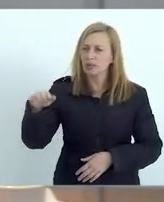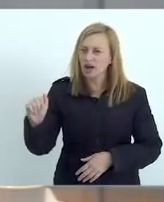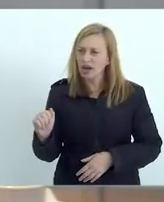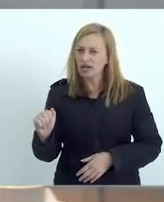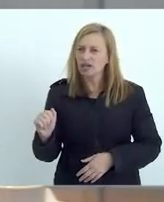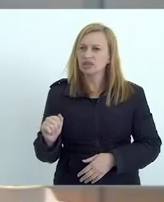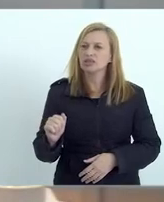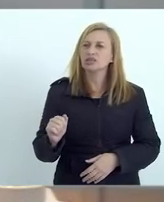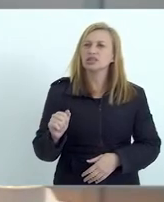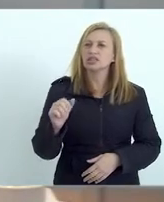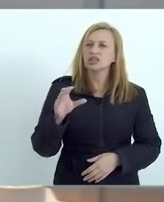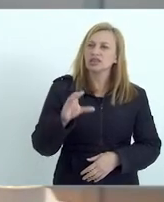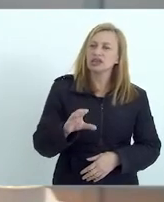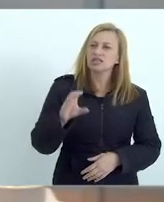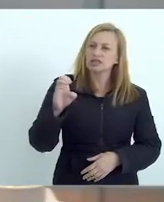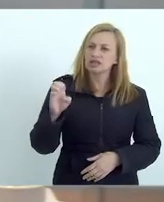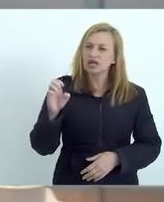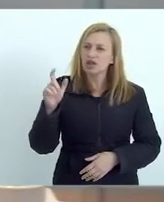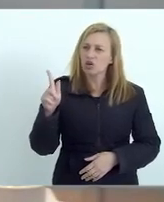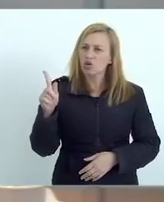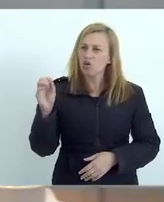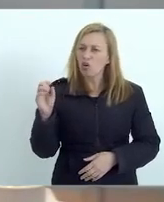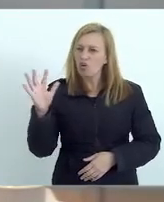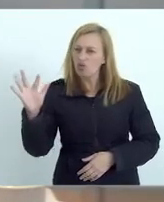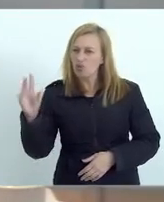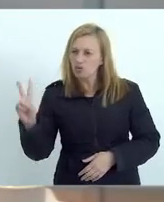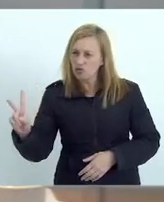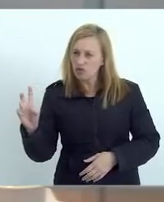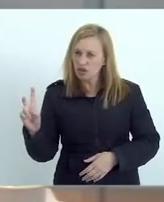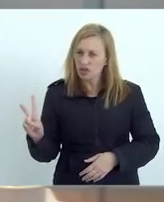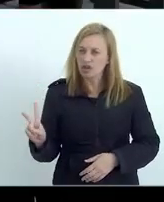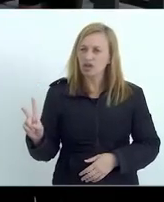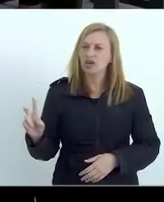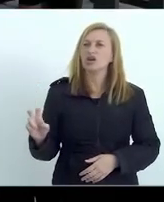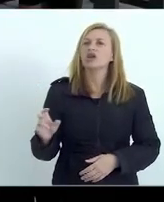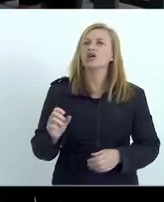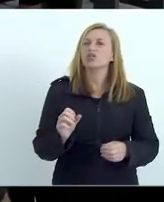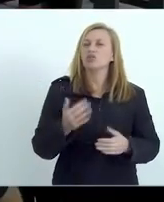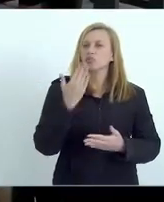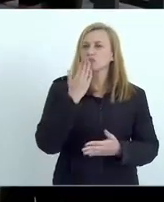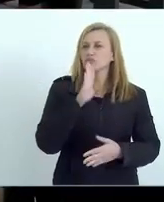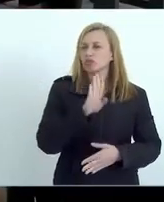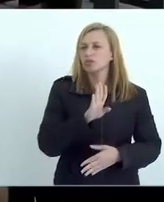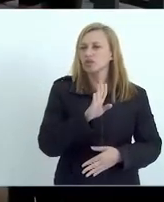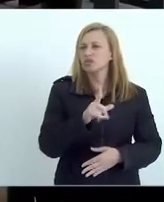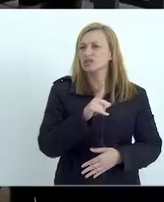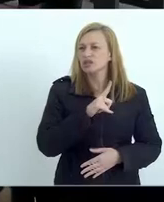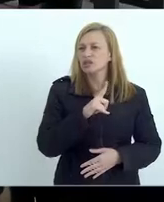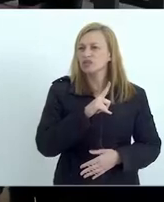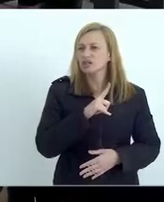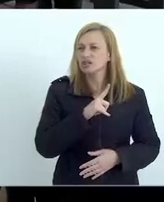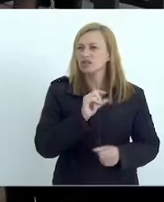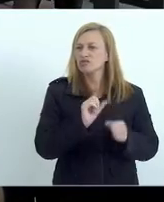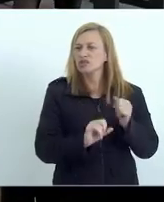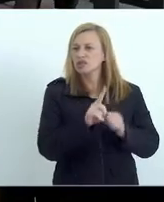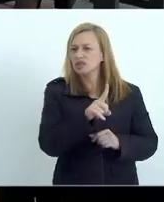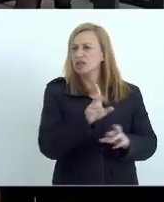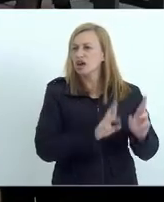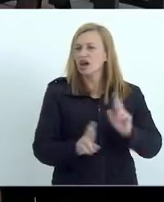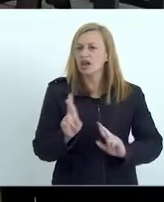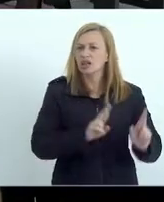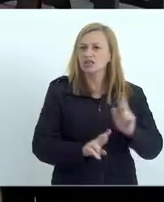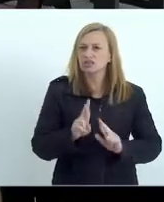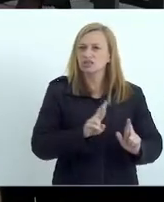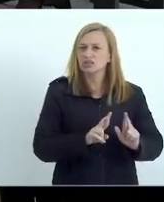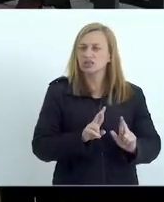interlocução com a segov que se comprometeu a secretária de fazer ali esse essa